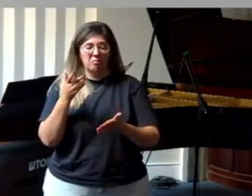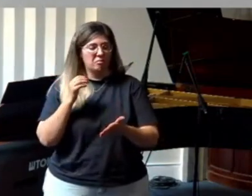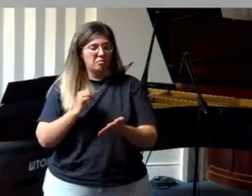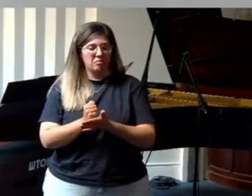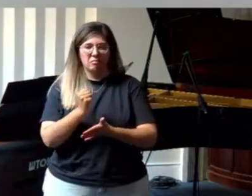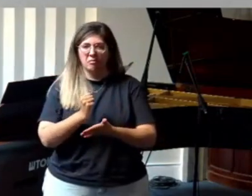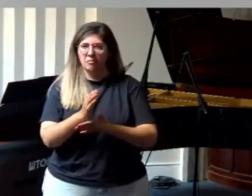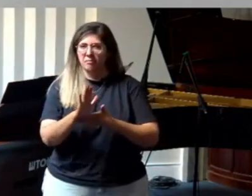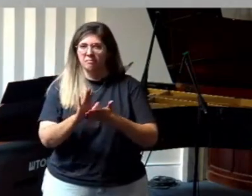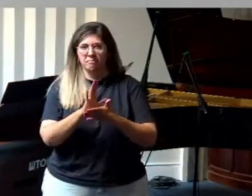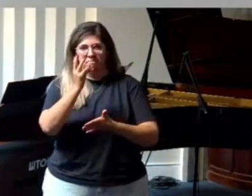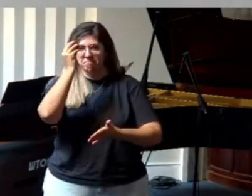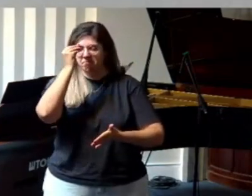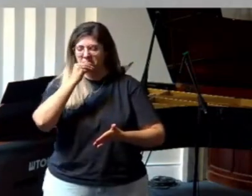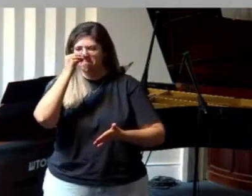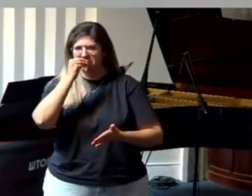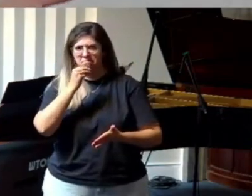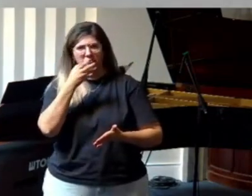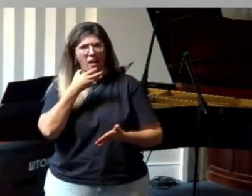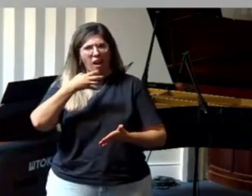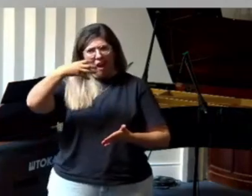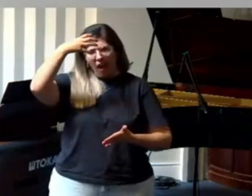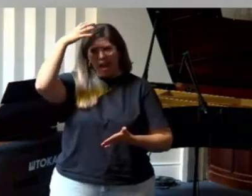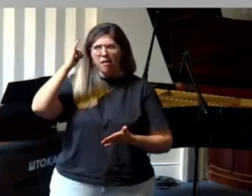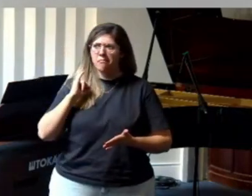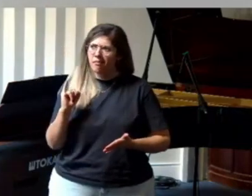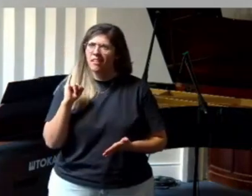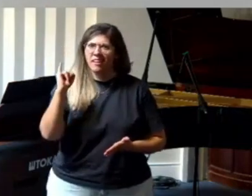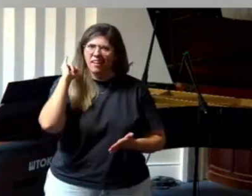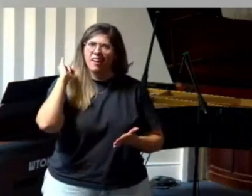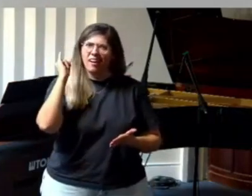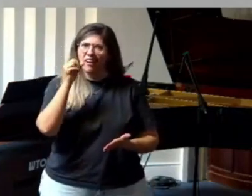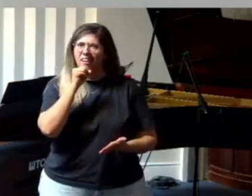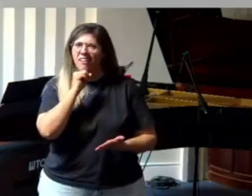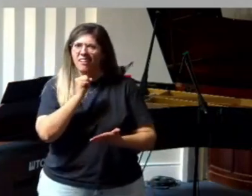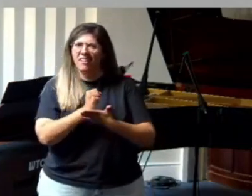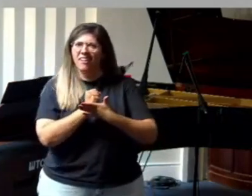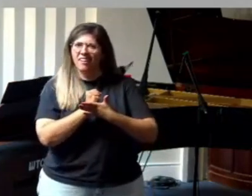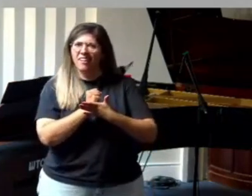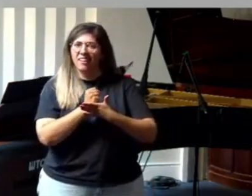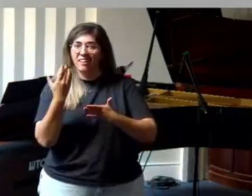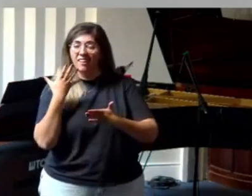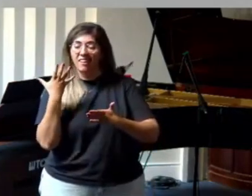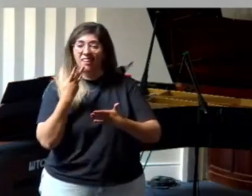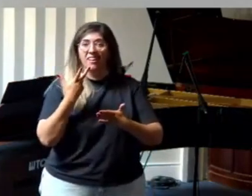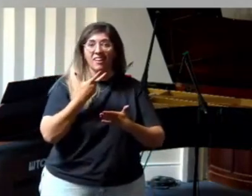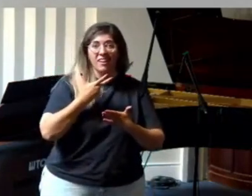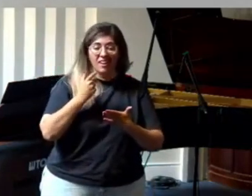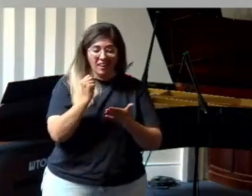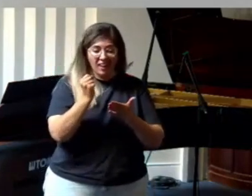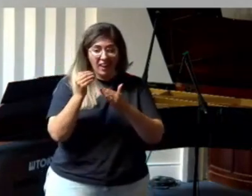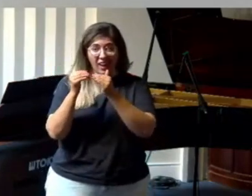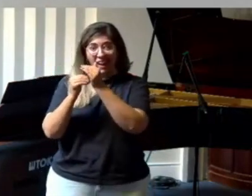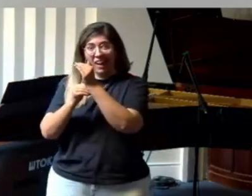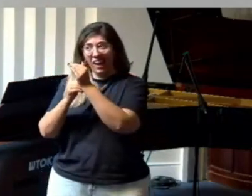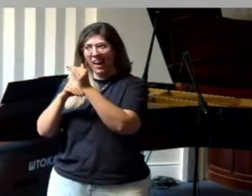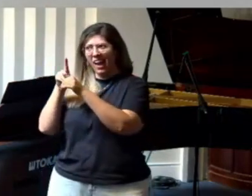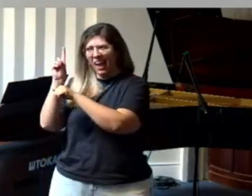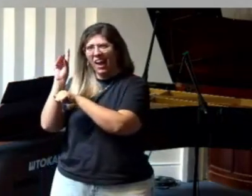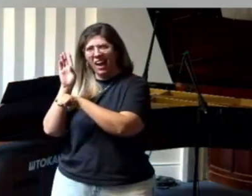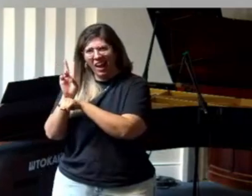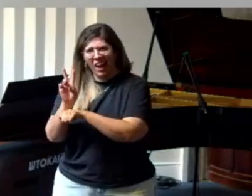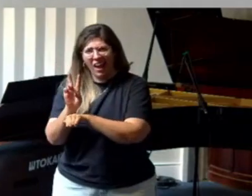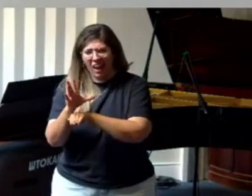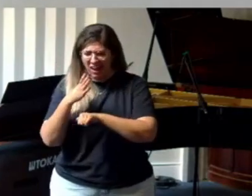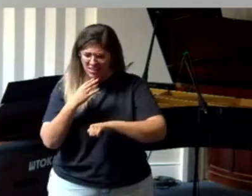rei. Um grande rei do Antigo Testamento. O rei que foi salvo por Deus para